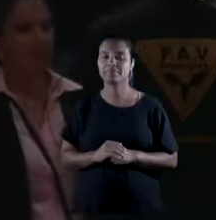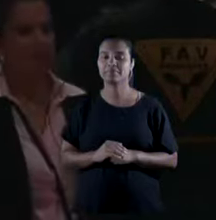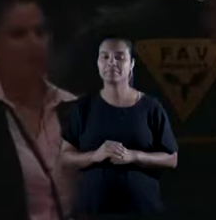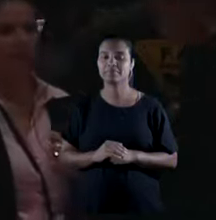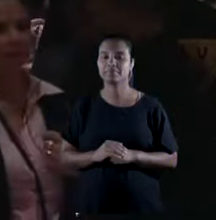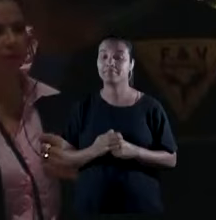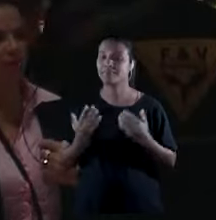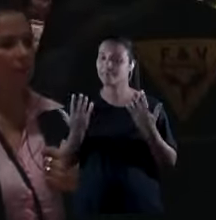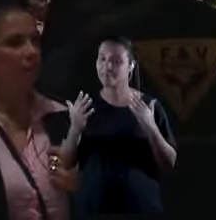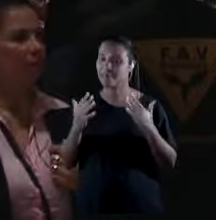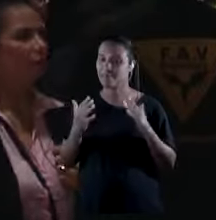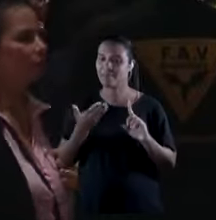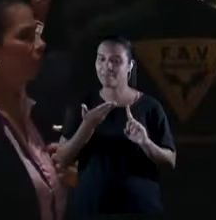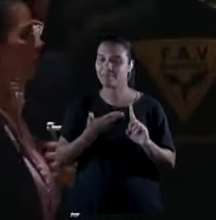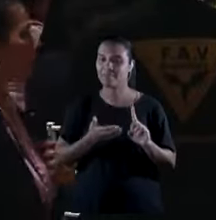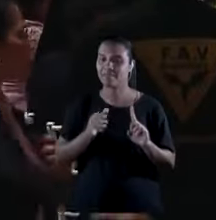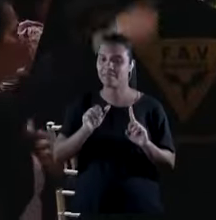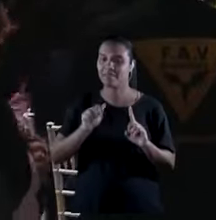Parabéns, Abel.